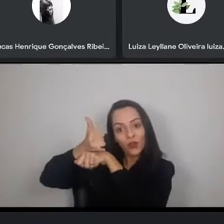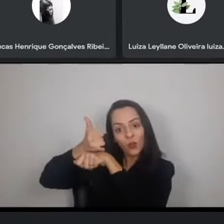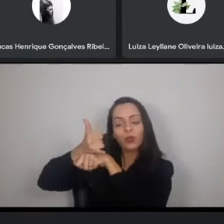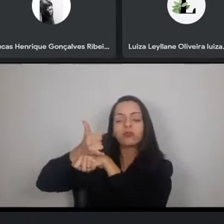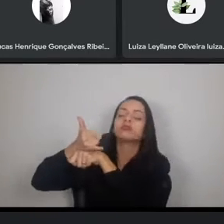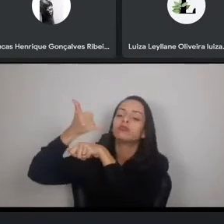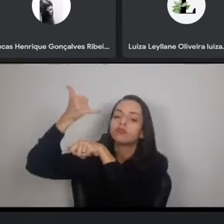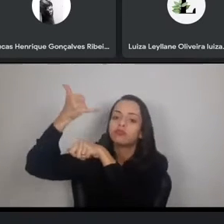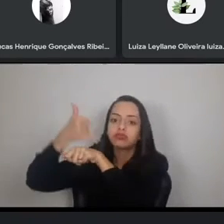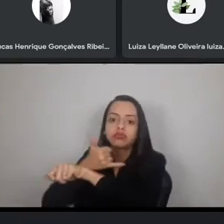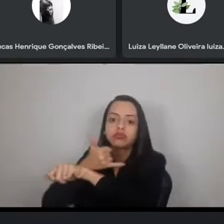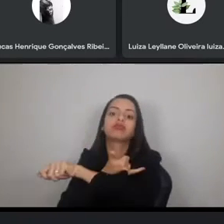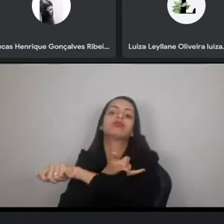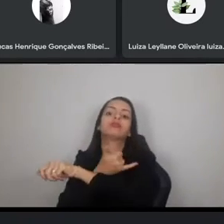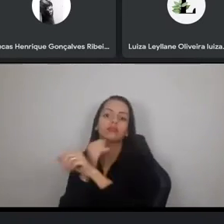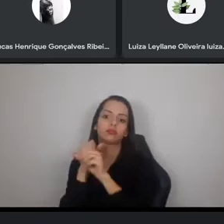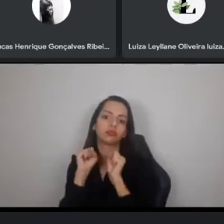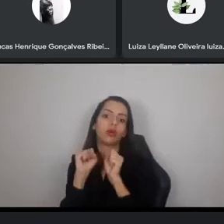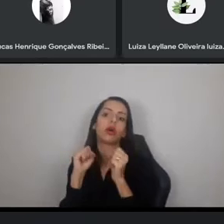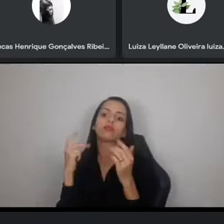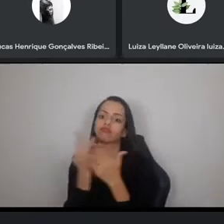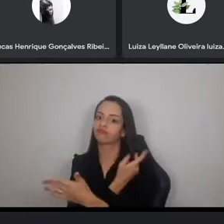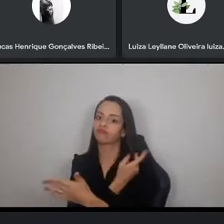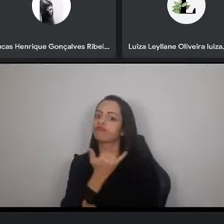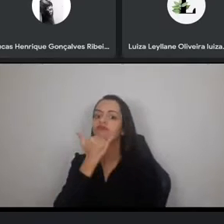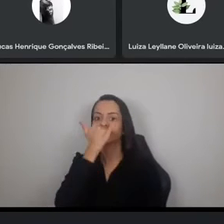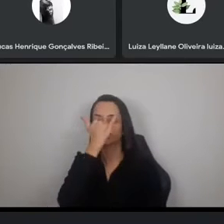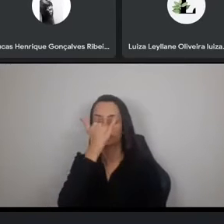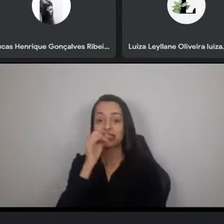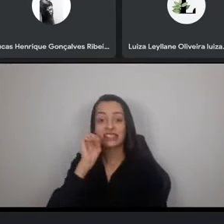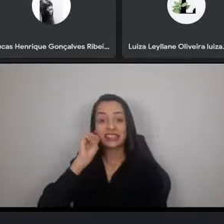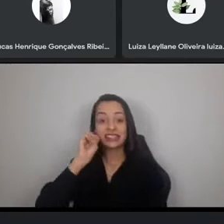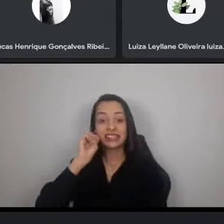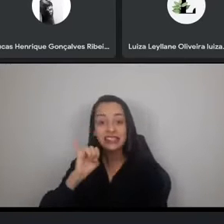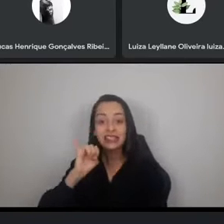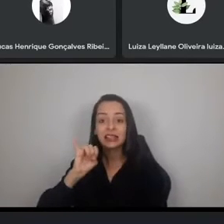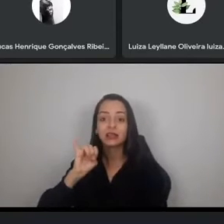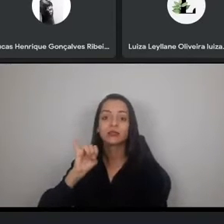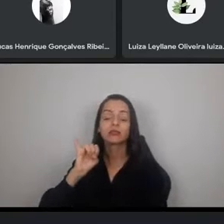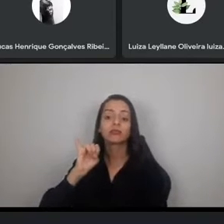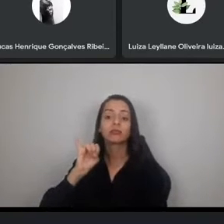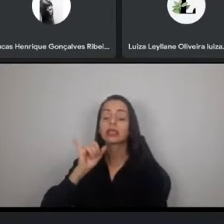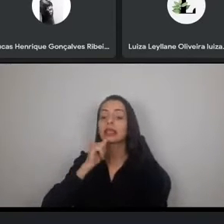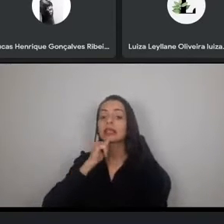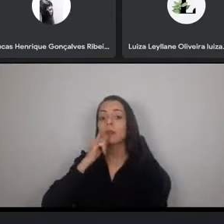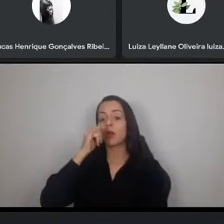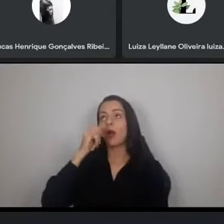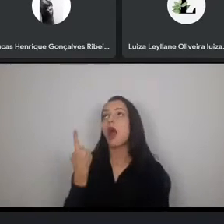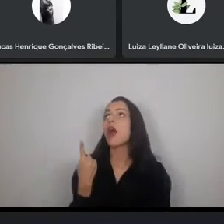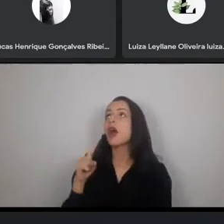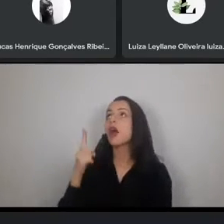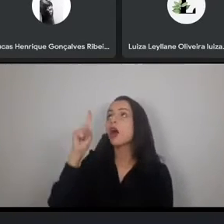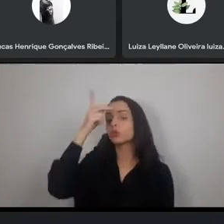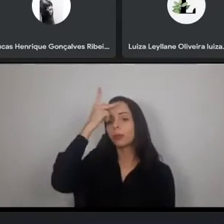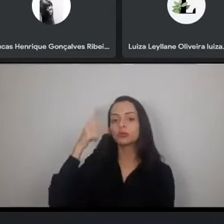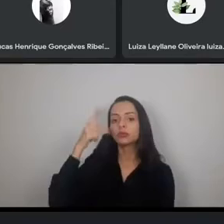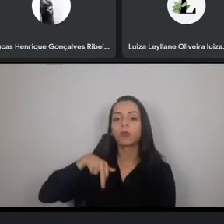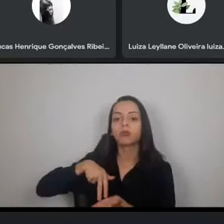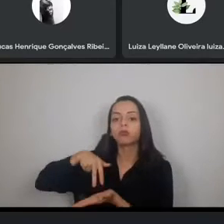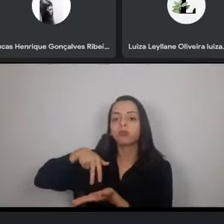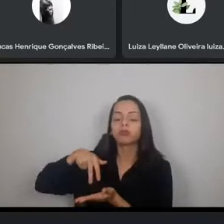E esse choque elétrico, dependendo da altura que a pessoa estiver, ela pode vir a cair.